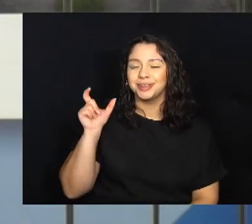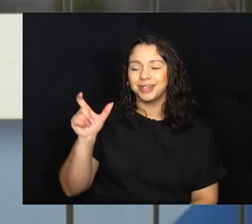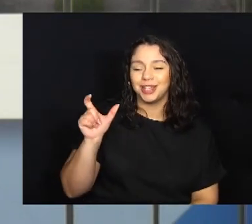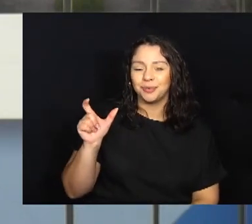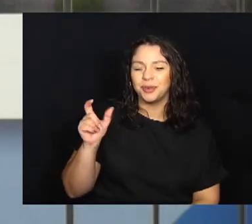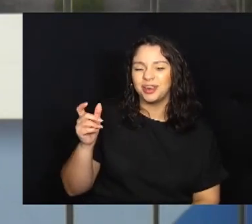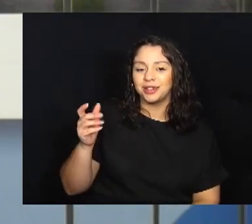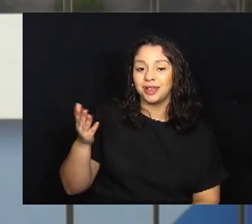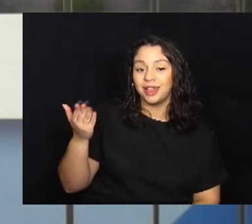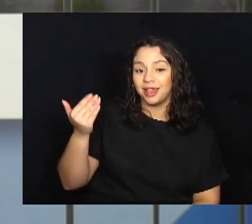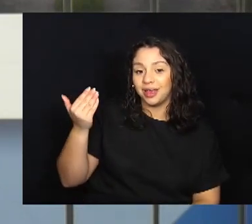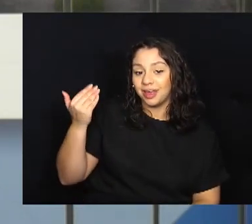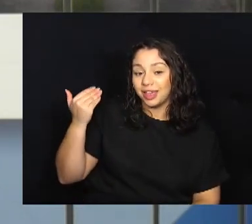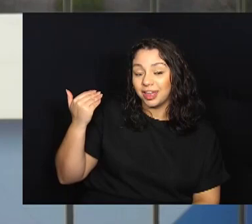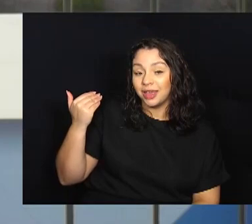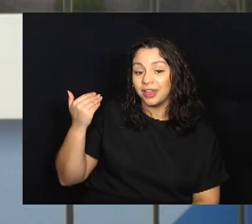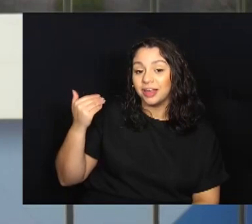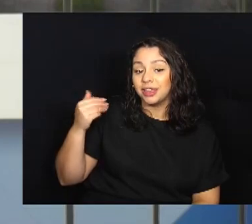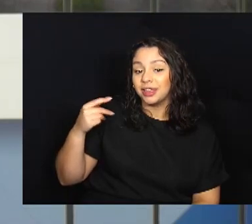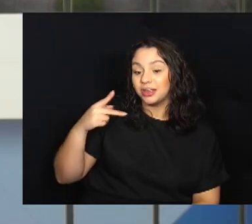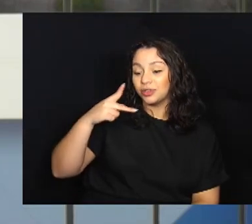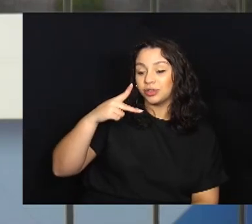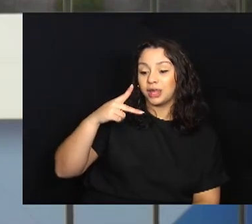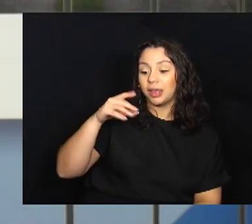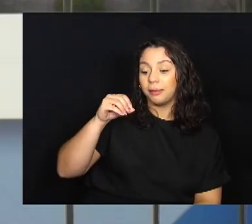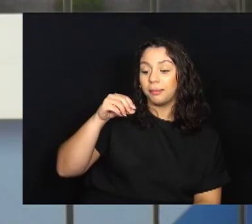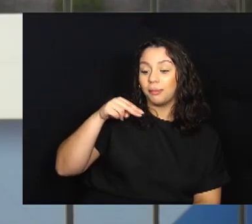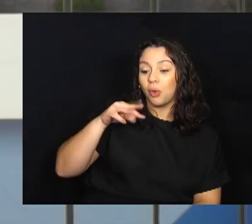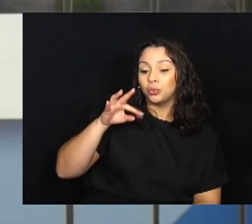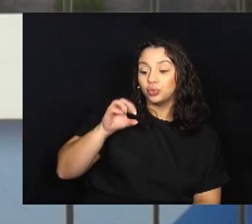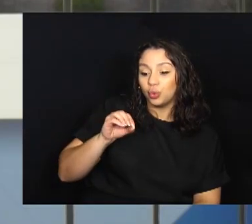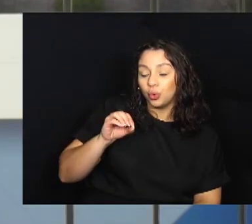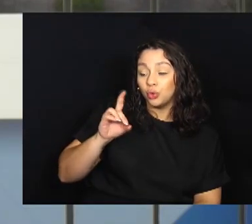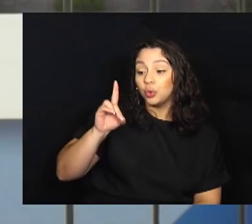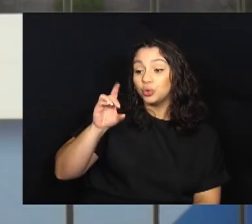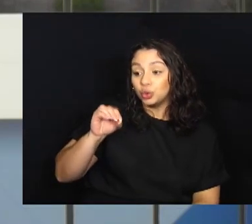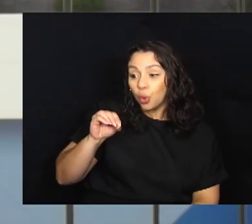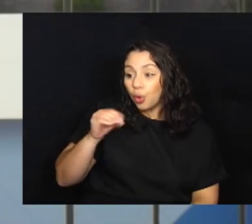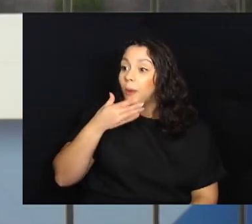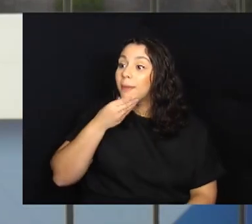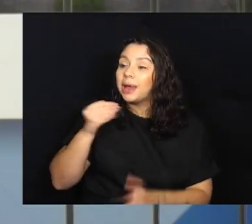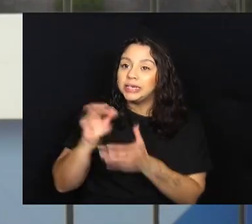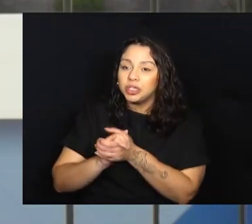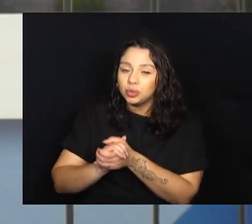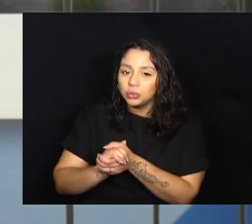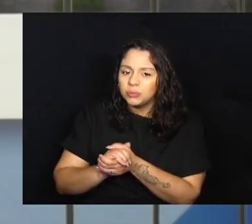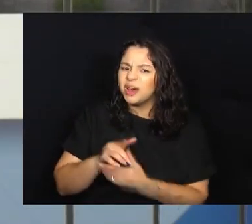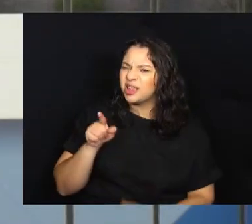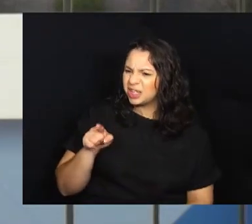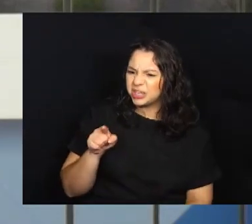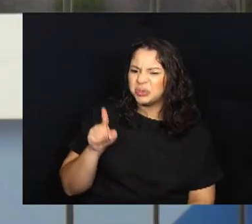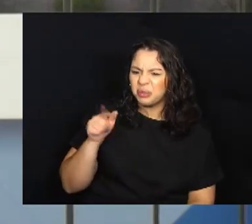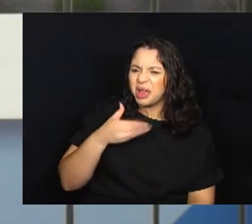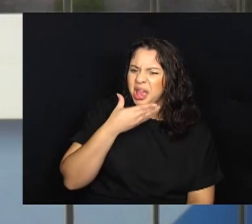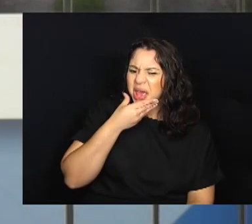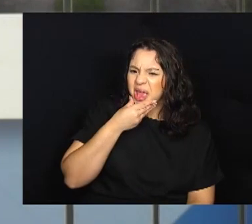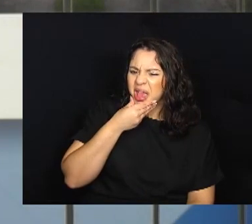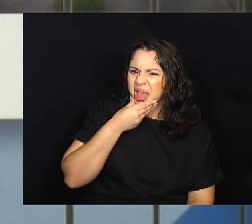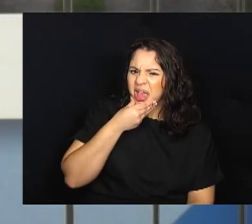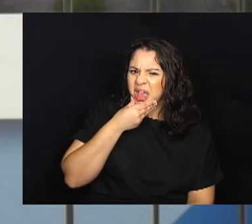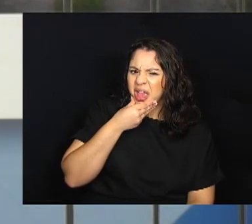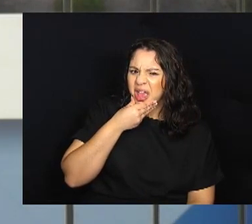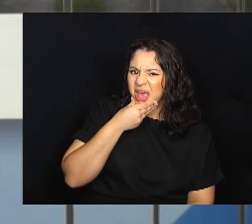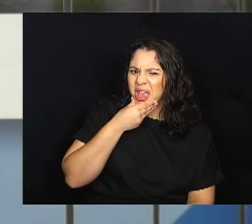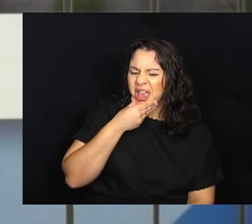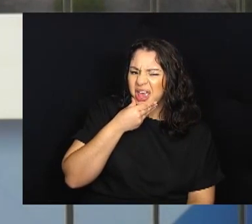próxima episiotomia tinha um termo que era o ponto do marido. Quer dizer, isso aí é uma forma bastante machista de